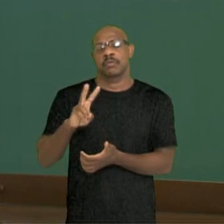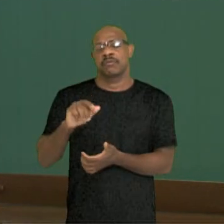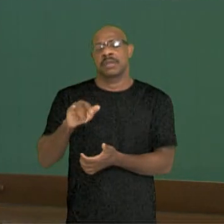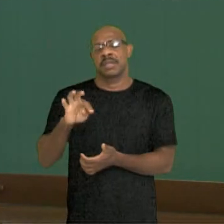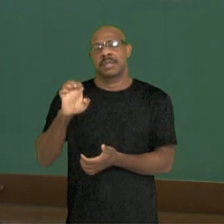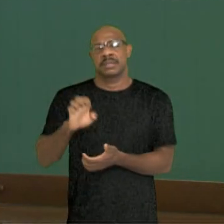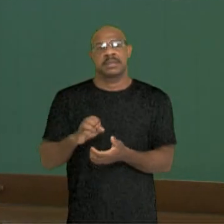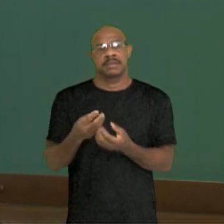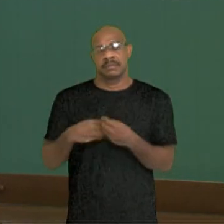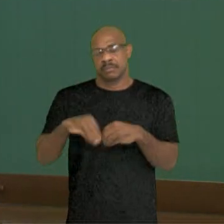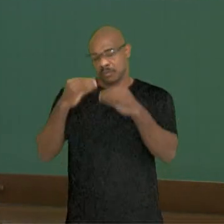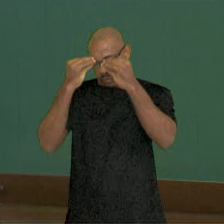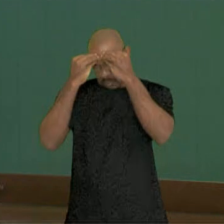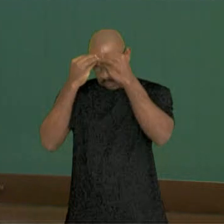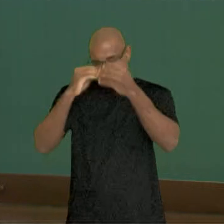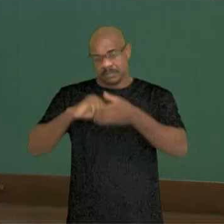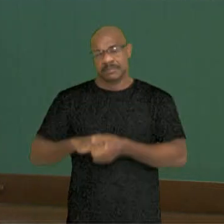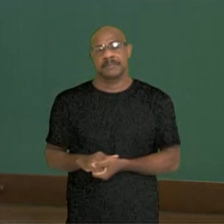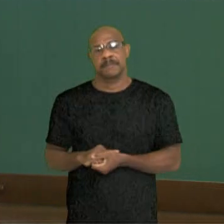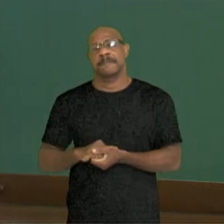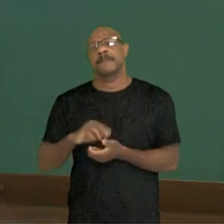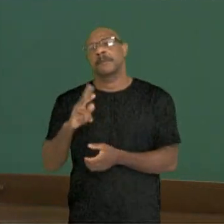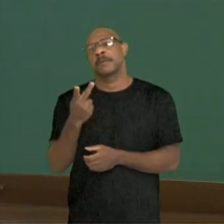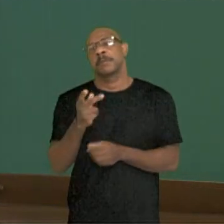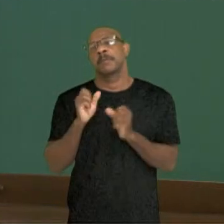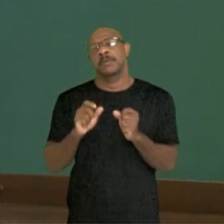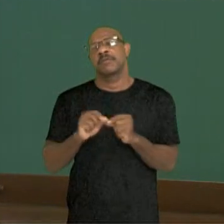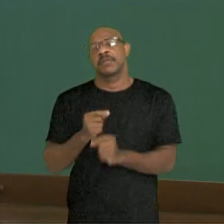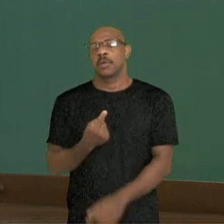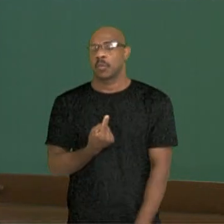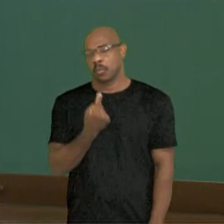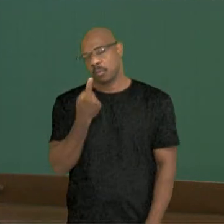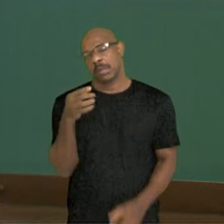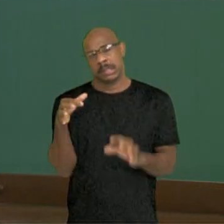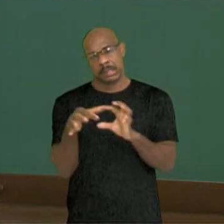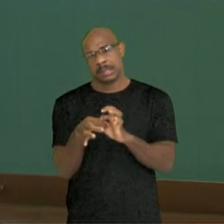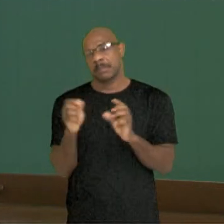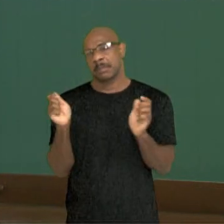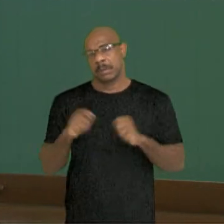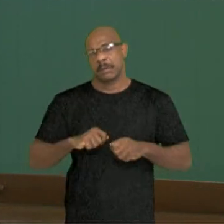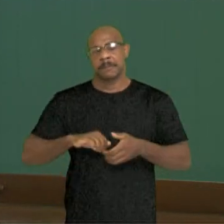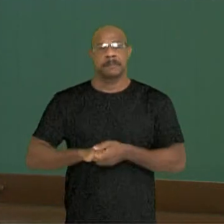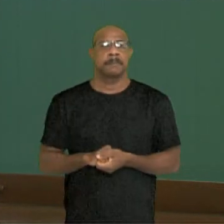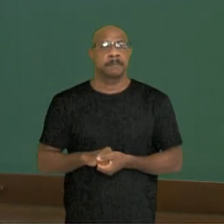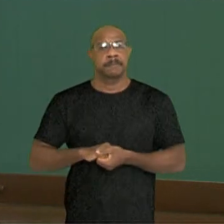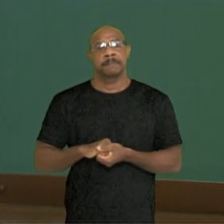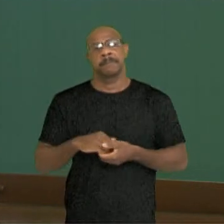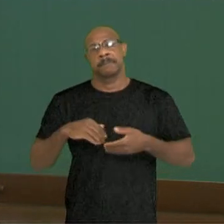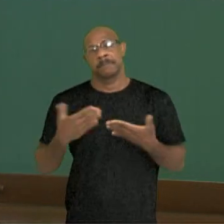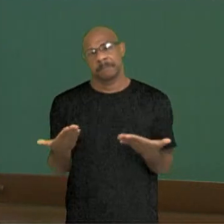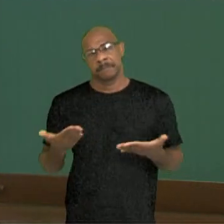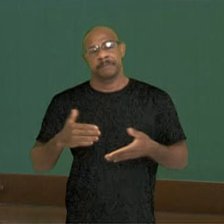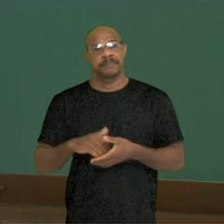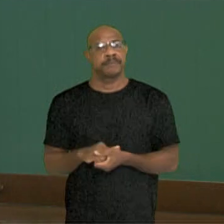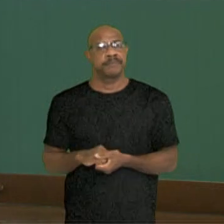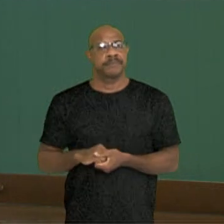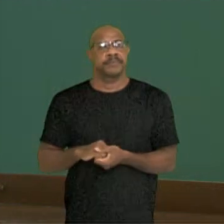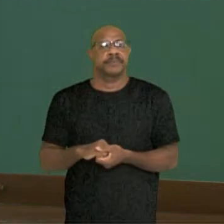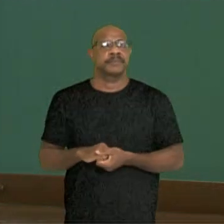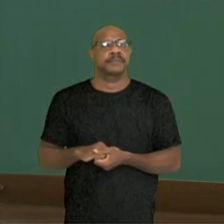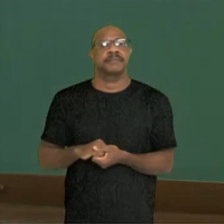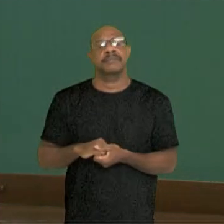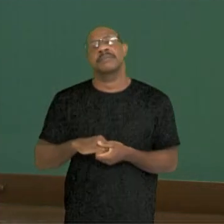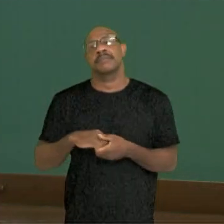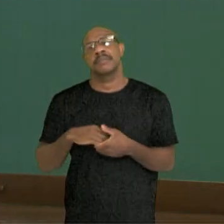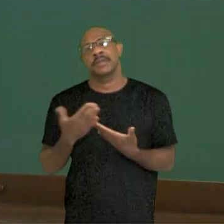Guarde isto, tá? O hidrogênio só pode fazer uma ligação. One bond. Então, em inglês,